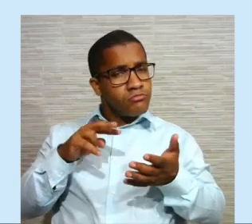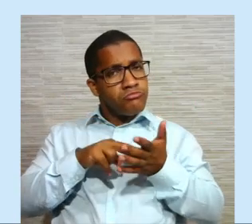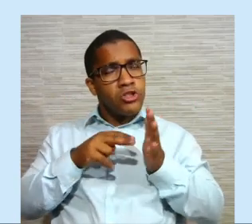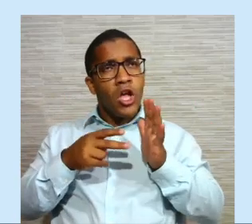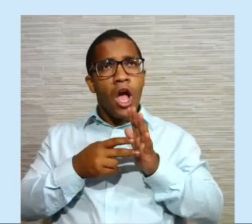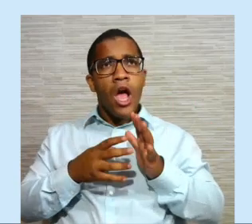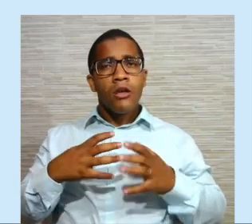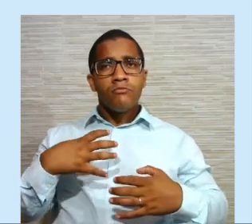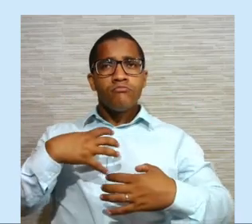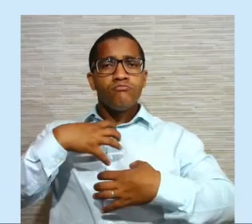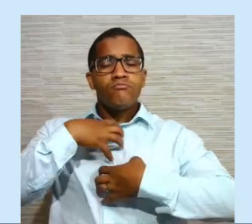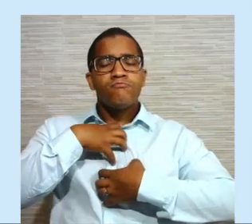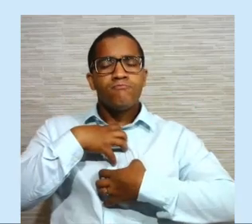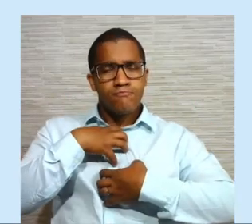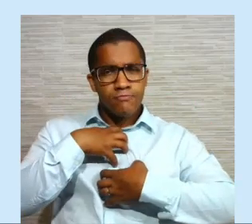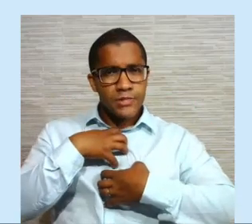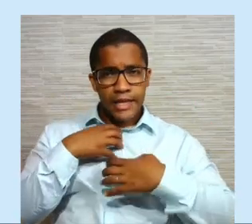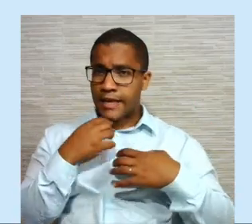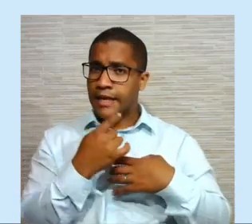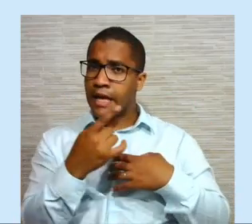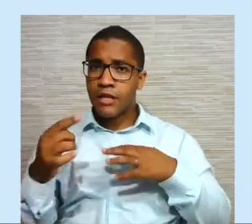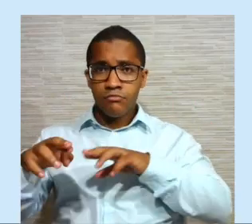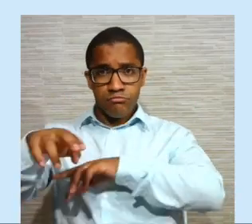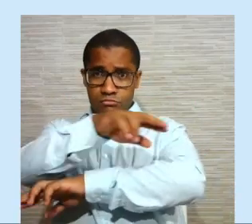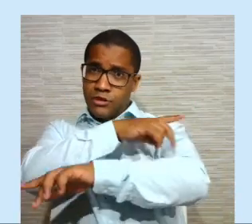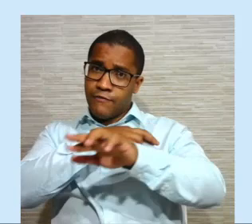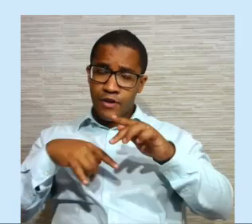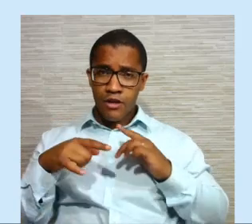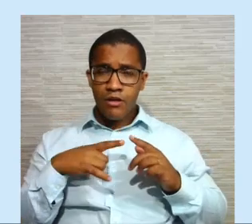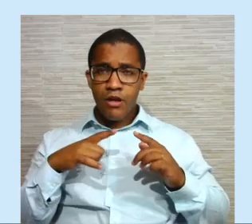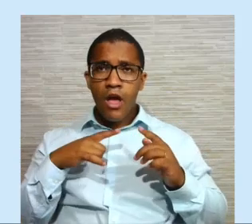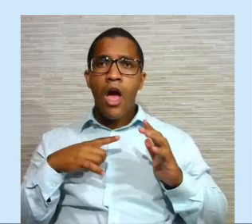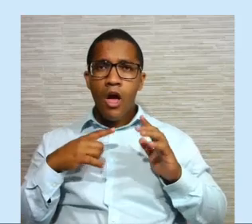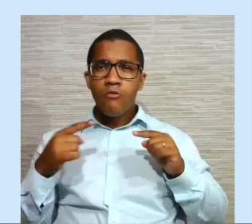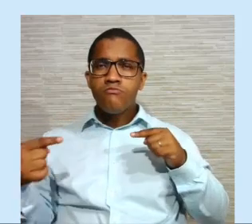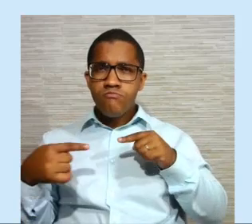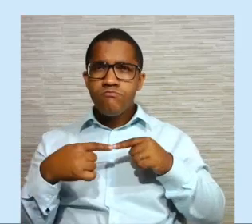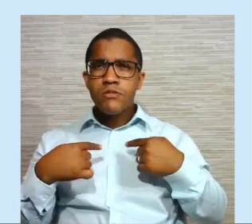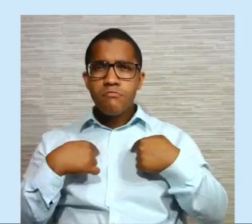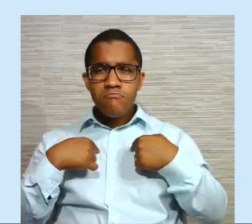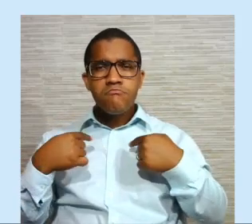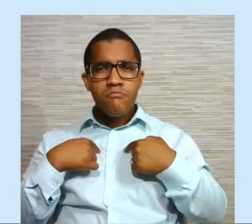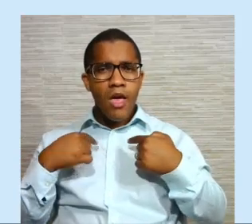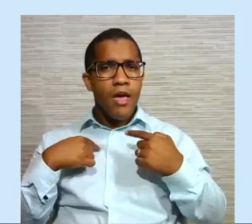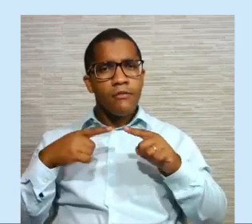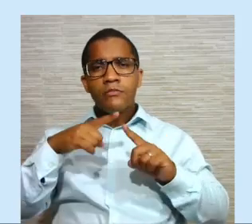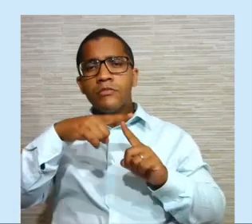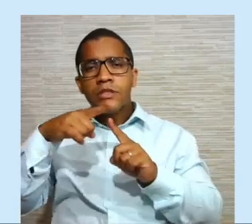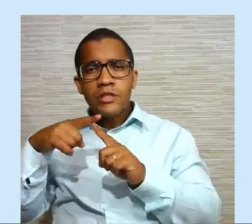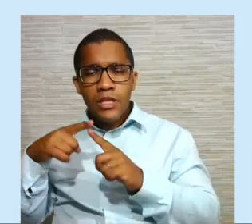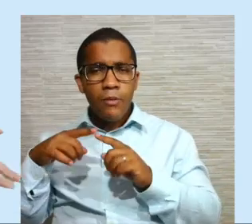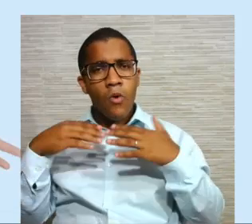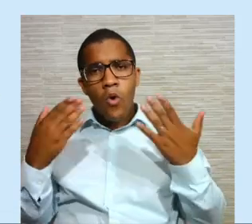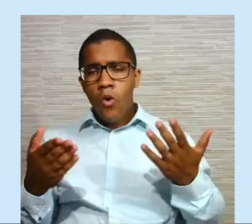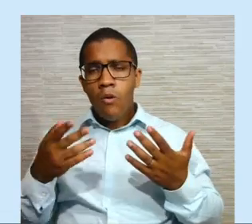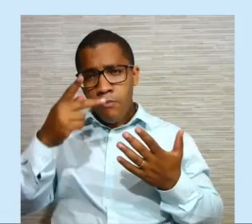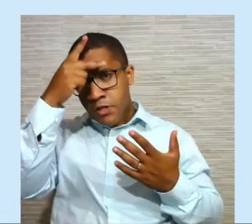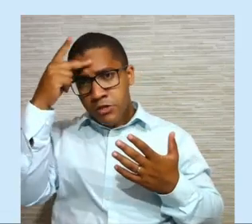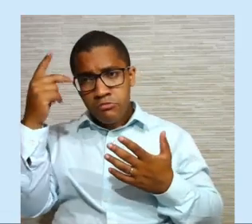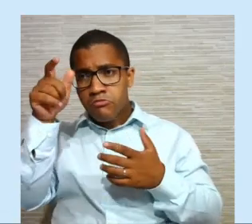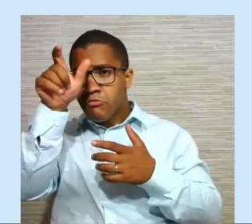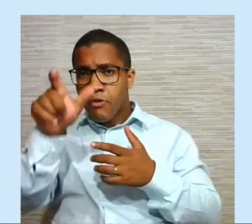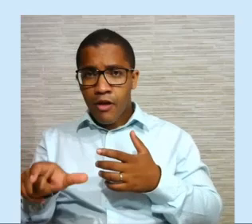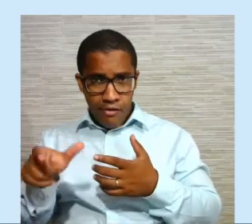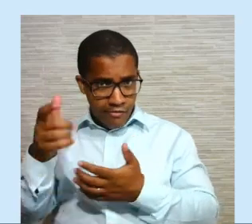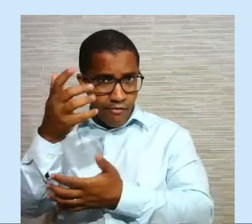porque cada uma pessoa vai sentir uma música de uma forma diferente, né? Vai se identificar com um determinado estilo, com um determinado cantor, com